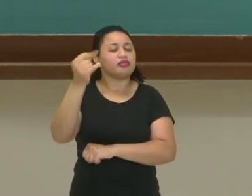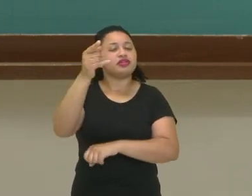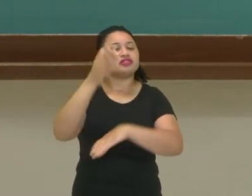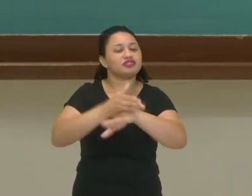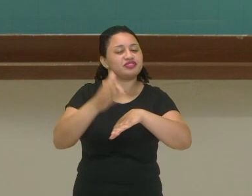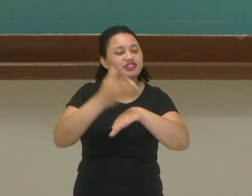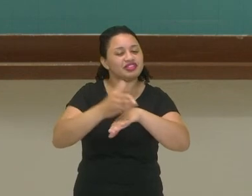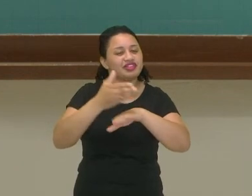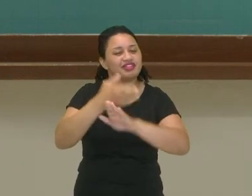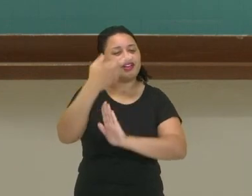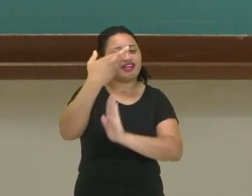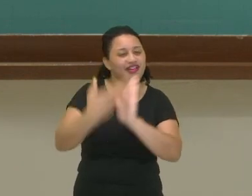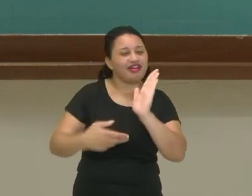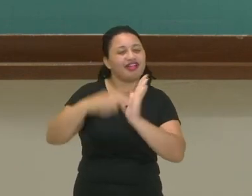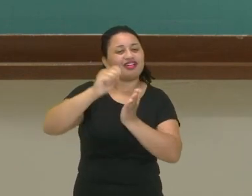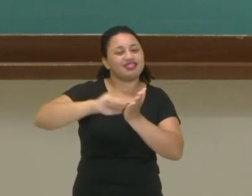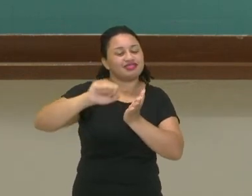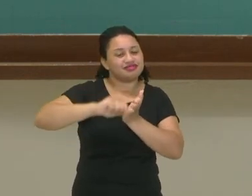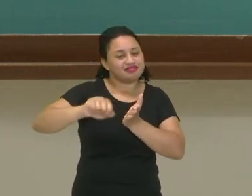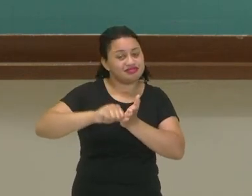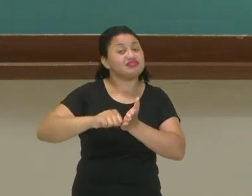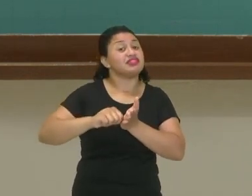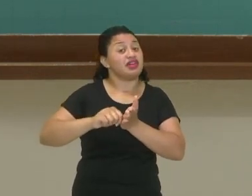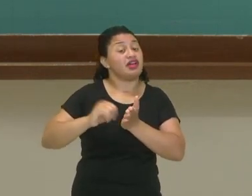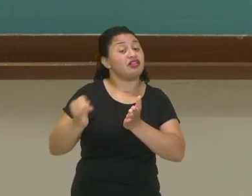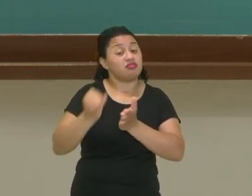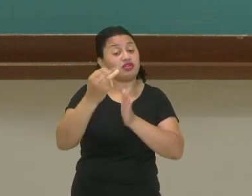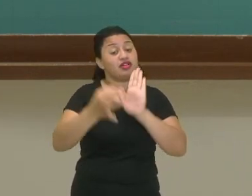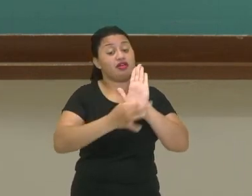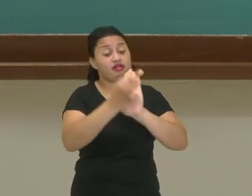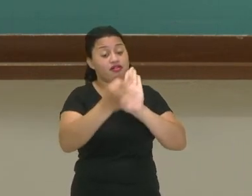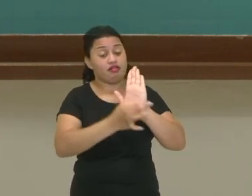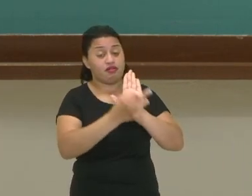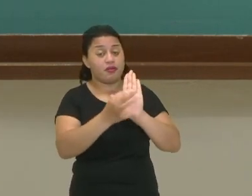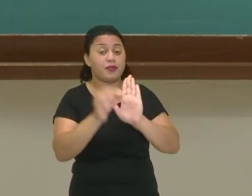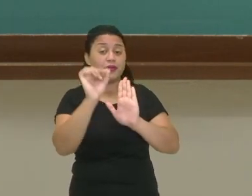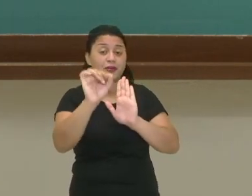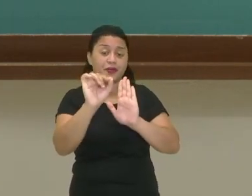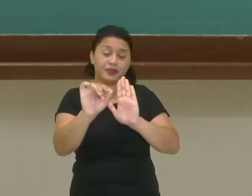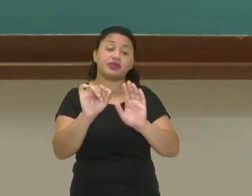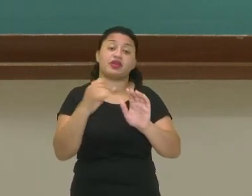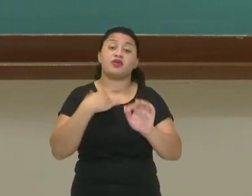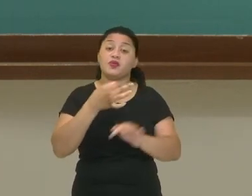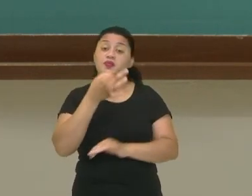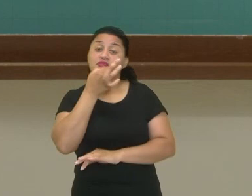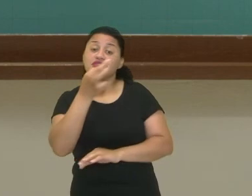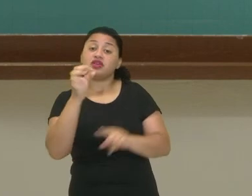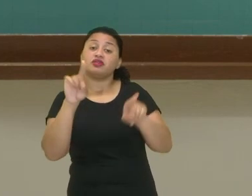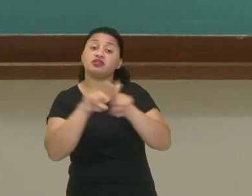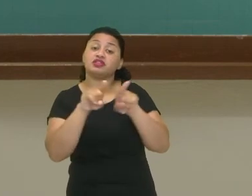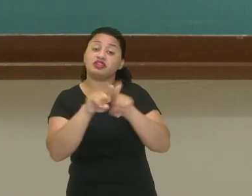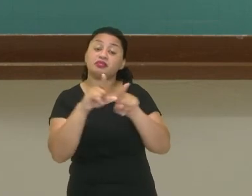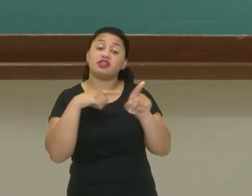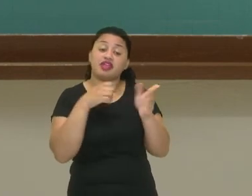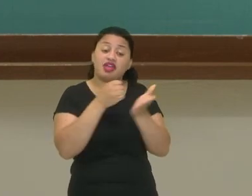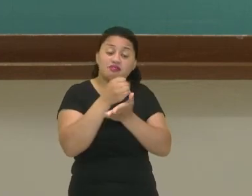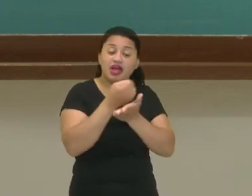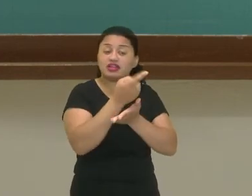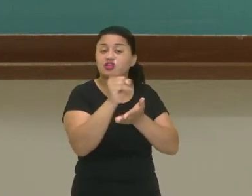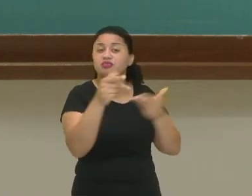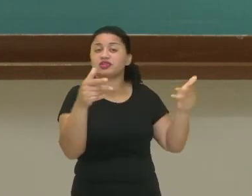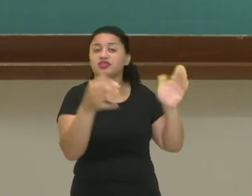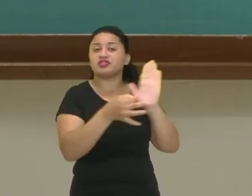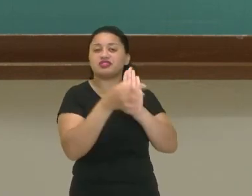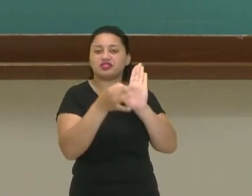treine sua escrita. E não esqueça, na argumentação é importante que você, além da opinião, sustente com